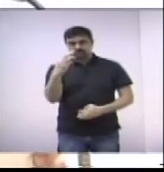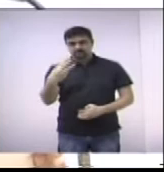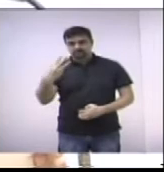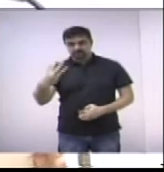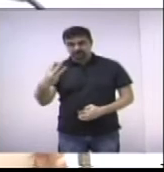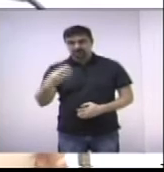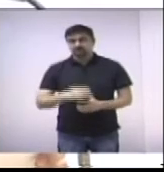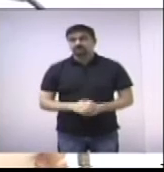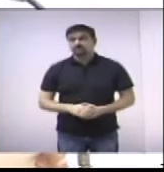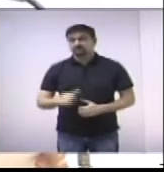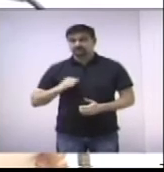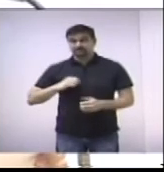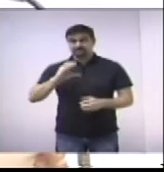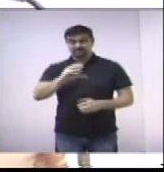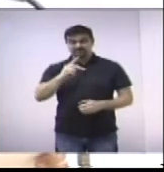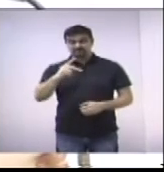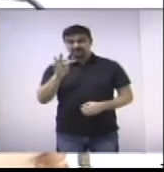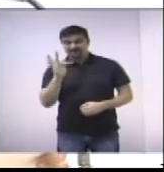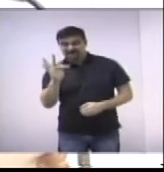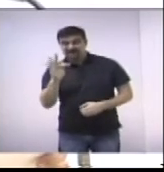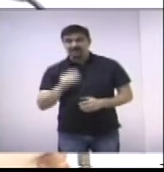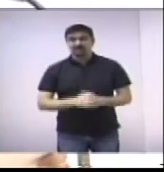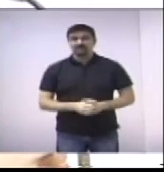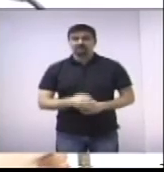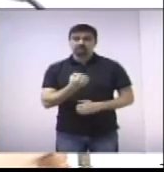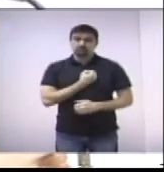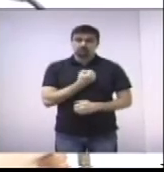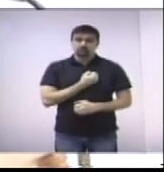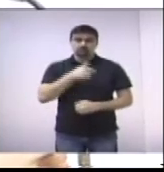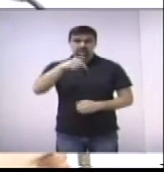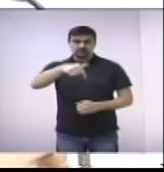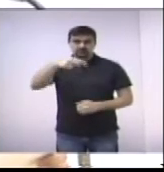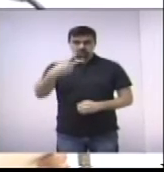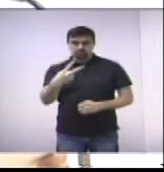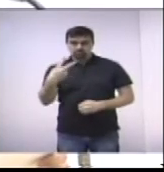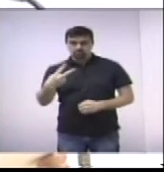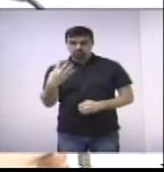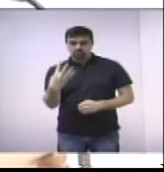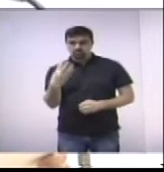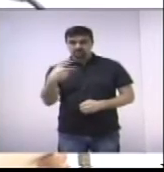7962033, inscrito no CPF do MF número